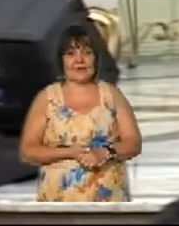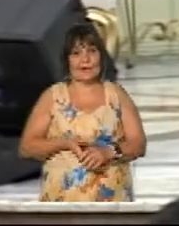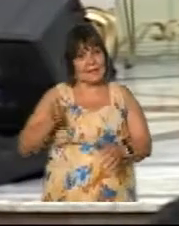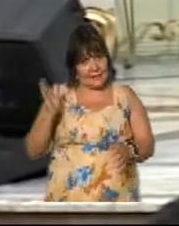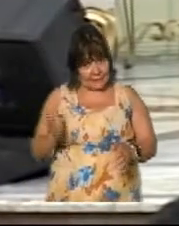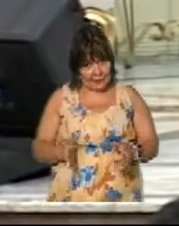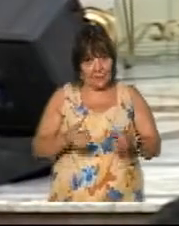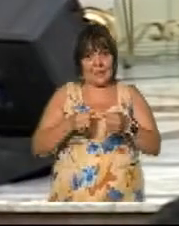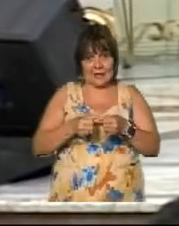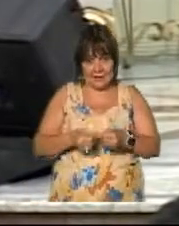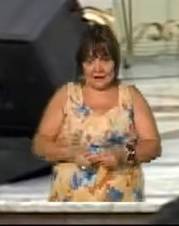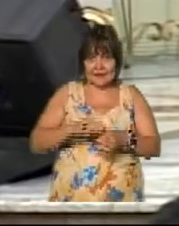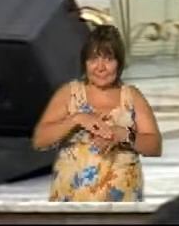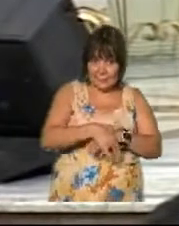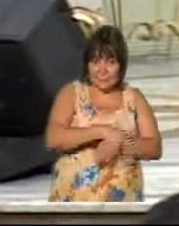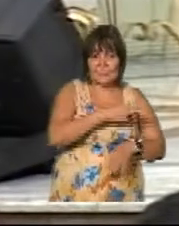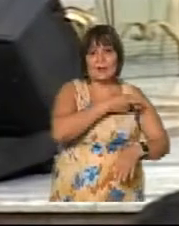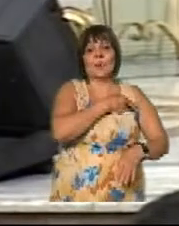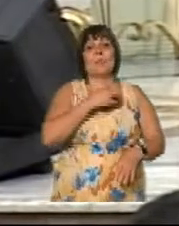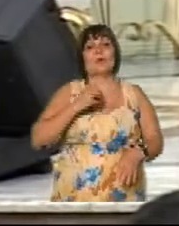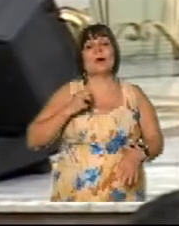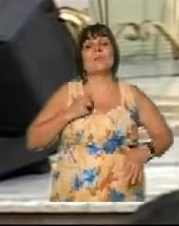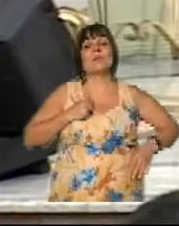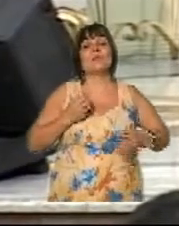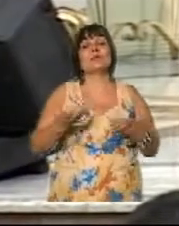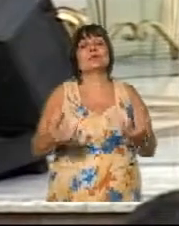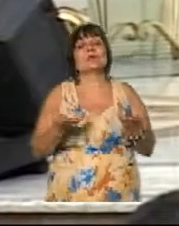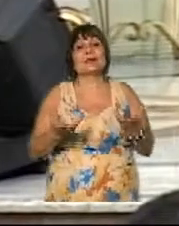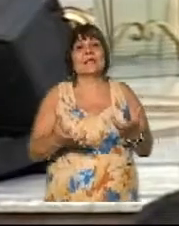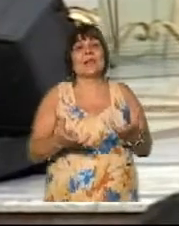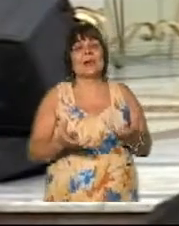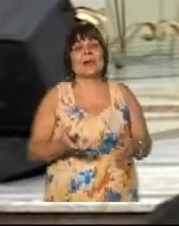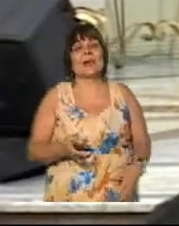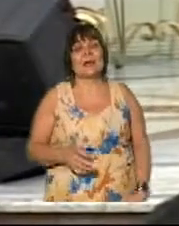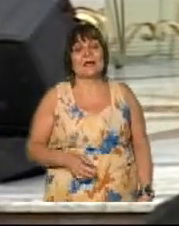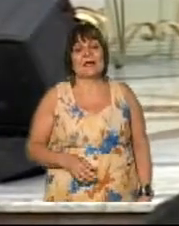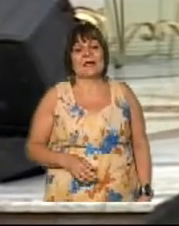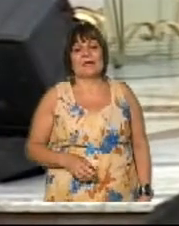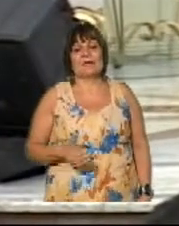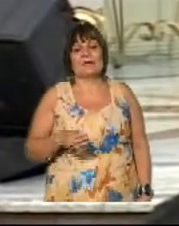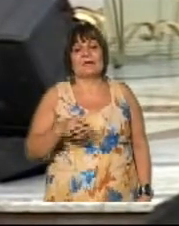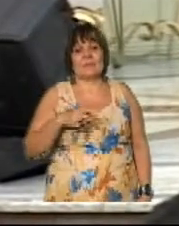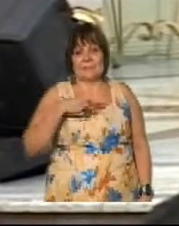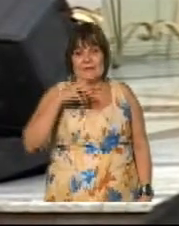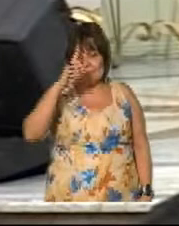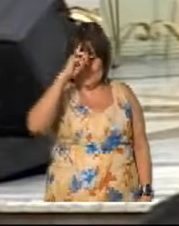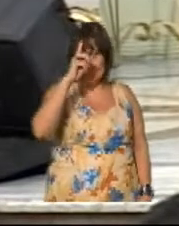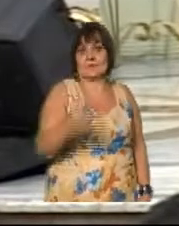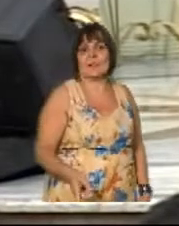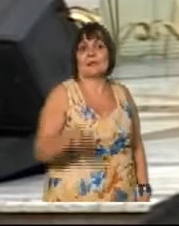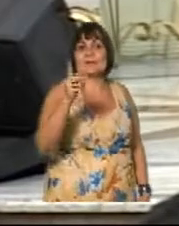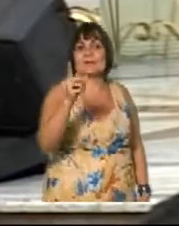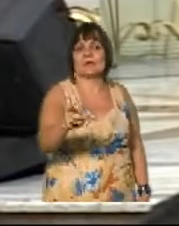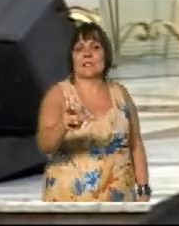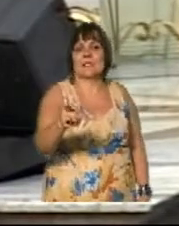desafio a você esta noite. Você tem agora uma semana para, como embaixador, como reprodutor